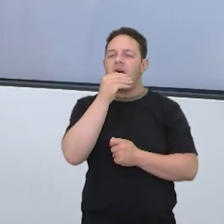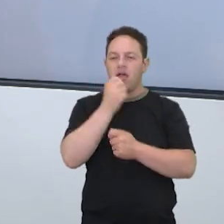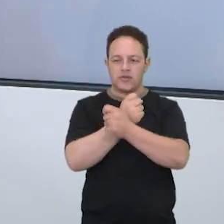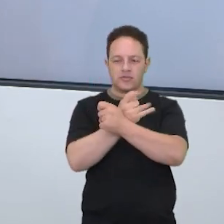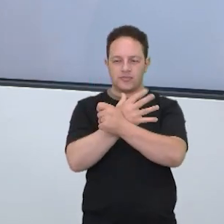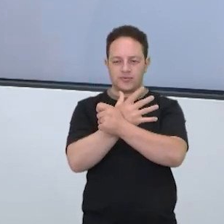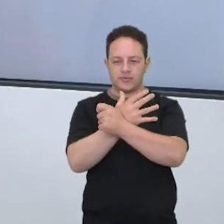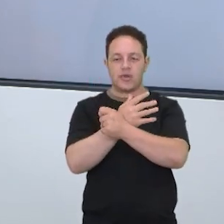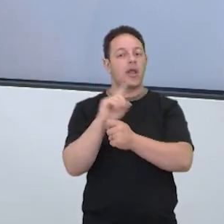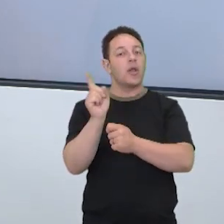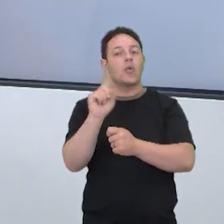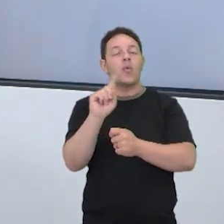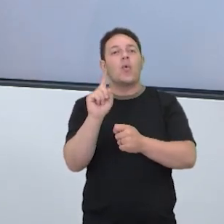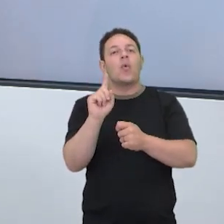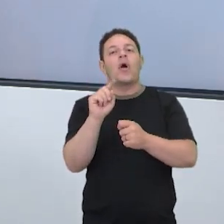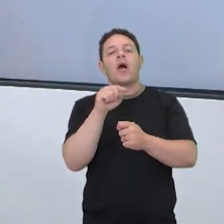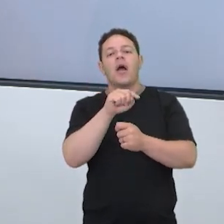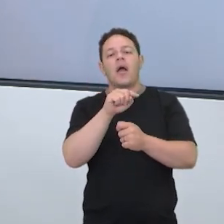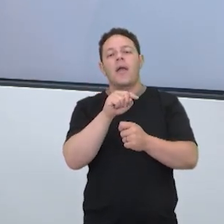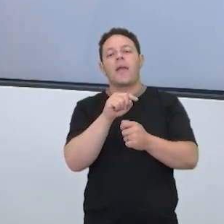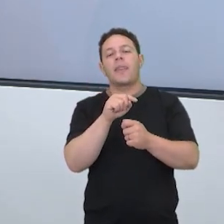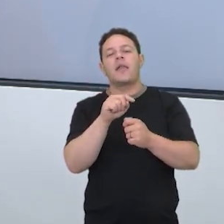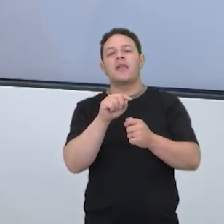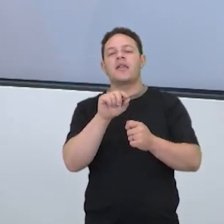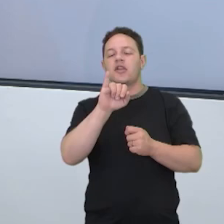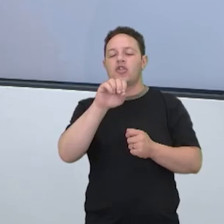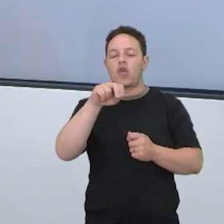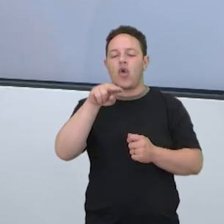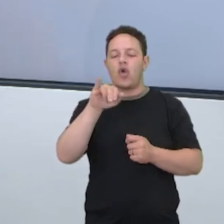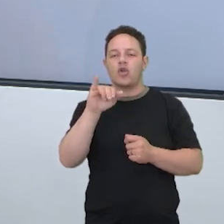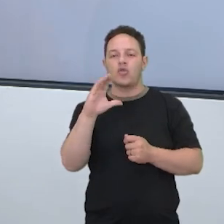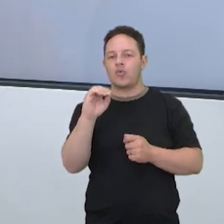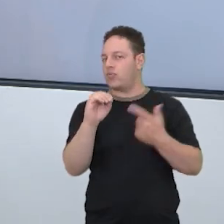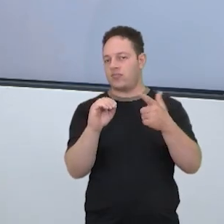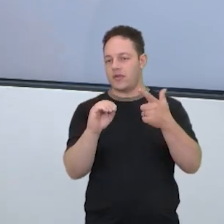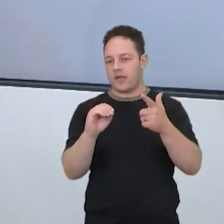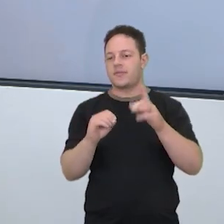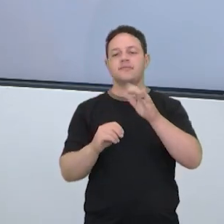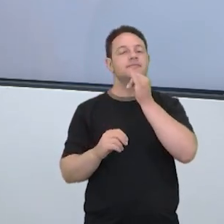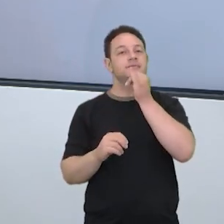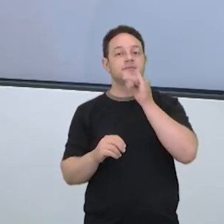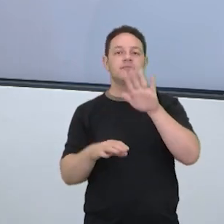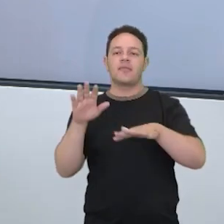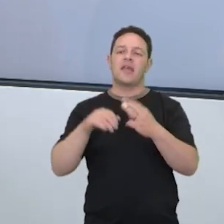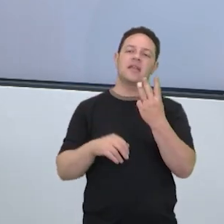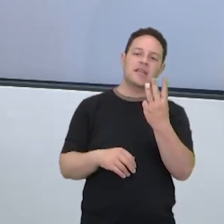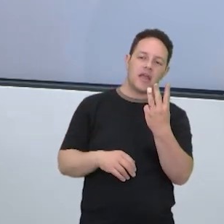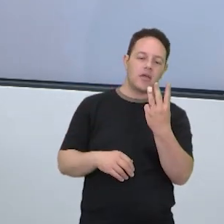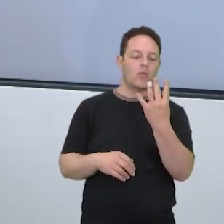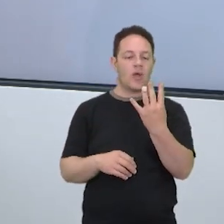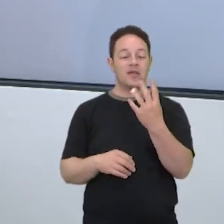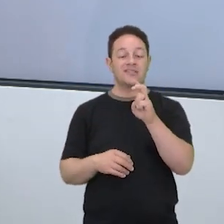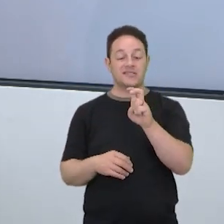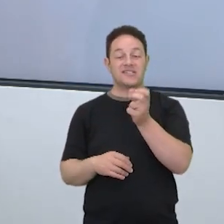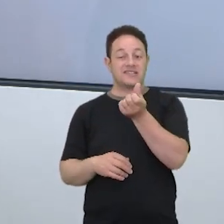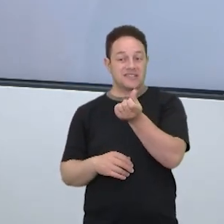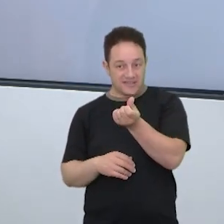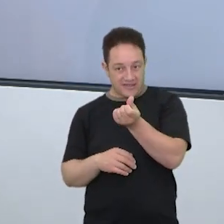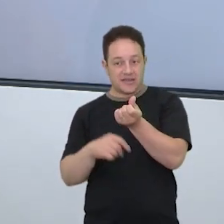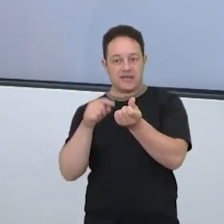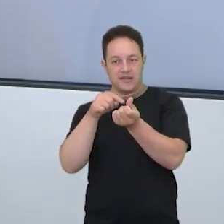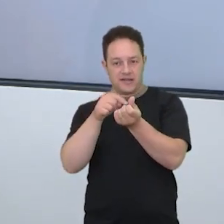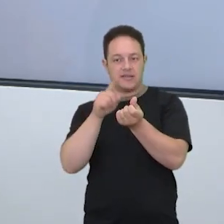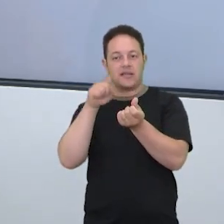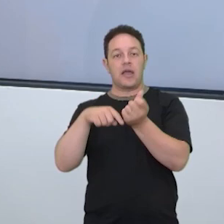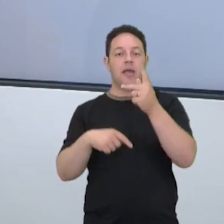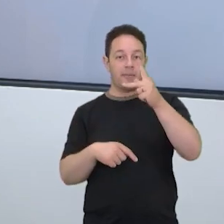não são totalmente ionizados, perdão. Então, vocês vão ter aí 3, 4, 5, 6